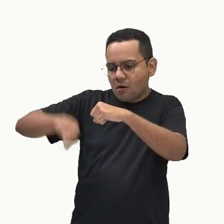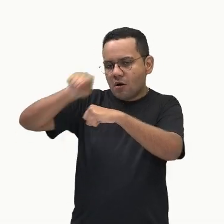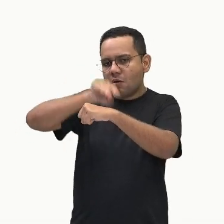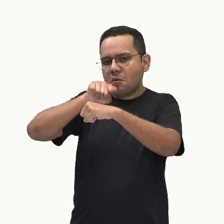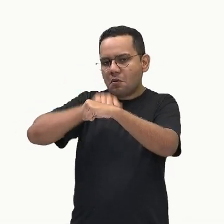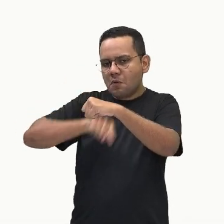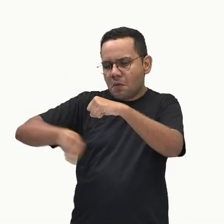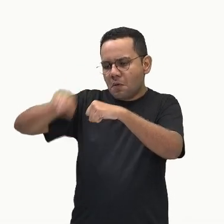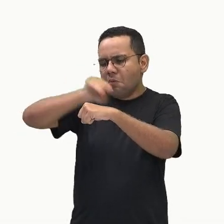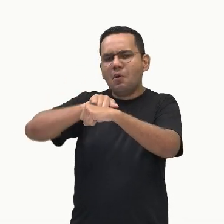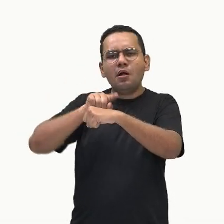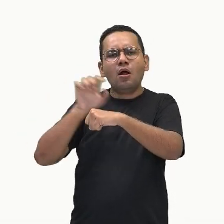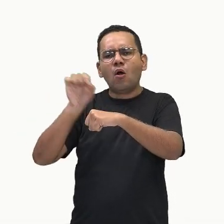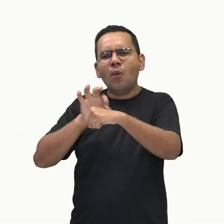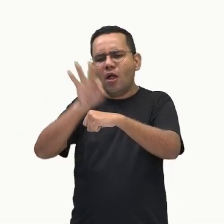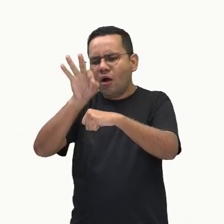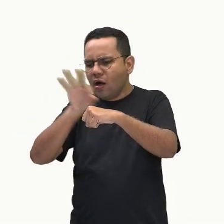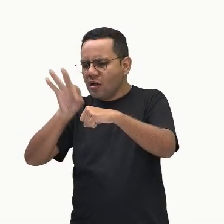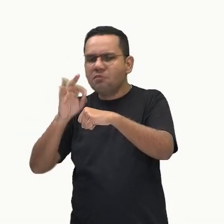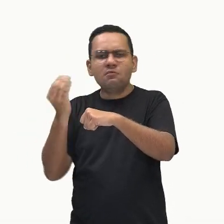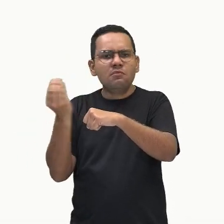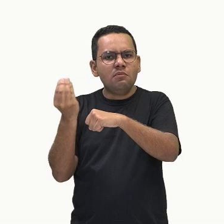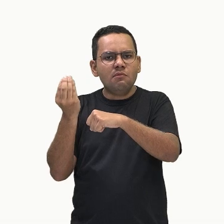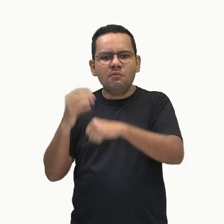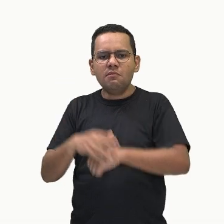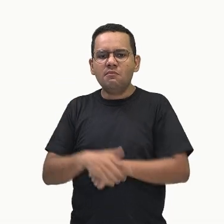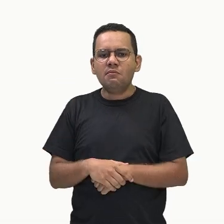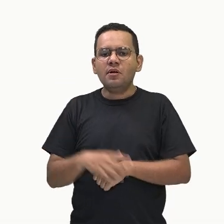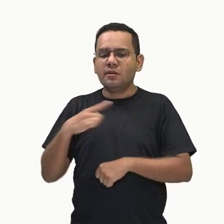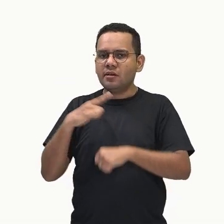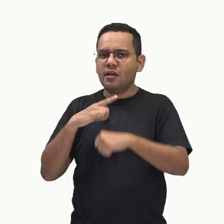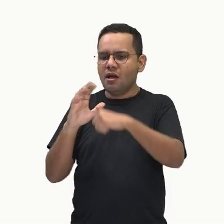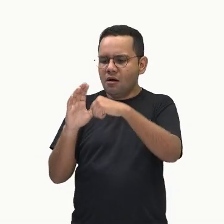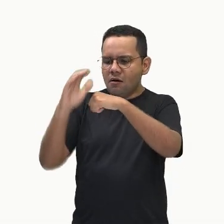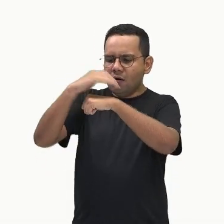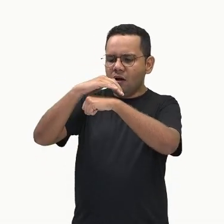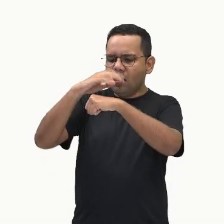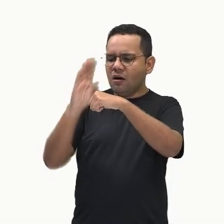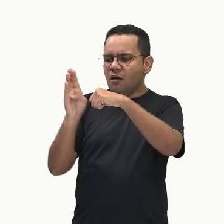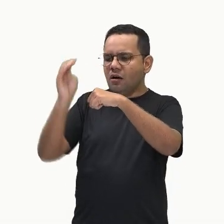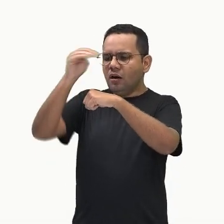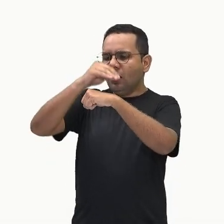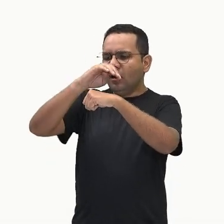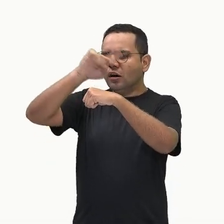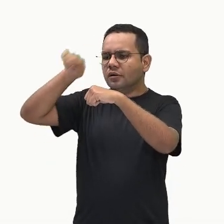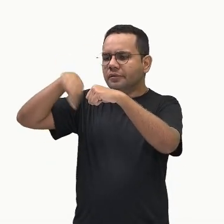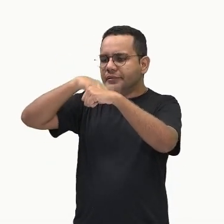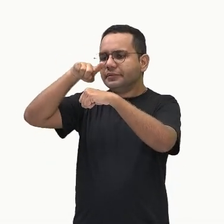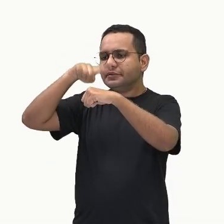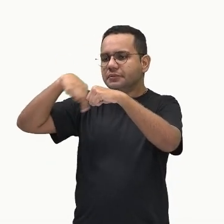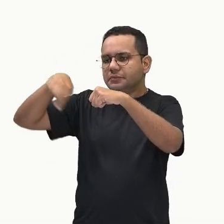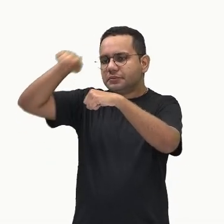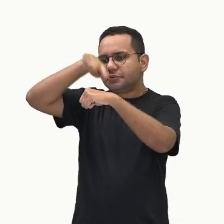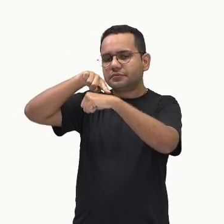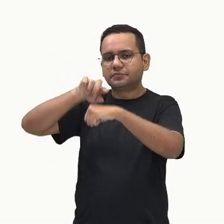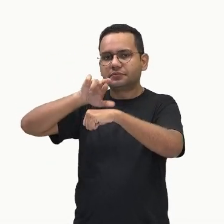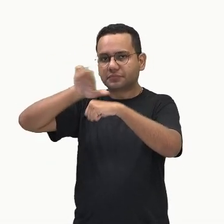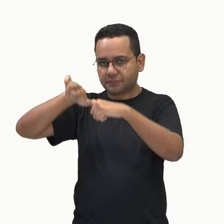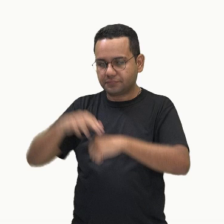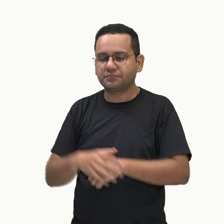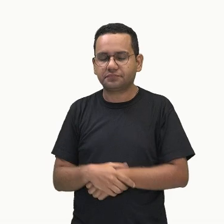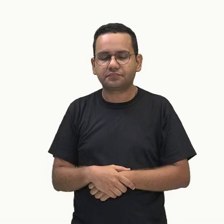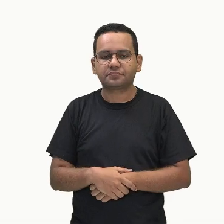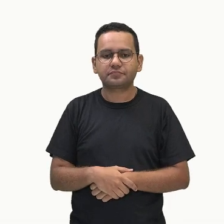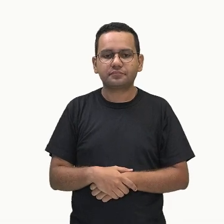distribuído de que forma? Em camadas, certo? Então, ele identificou que